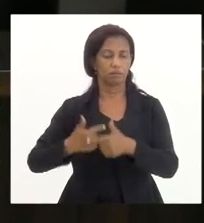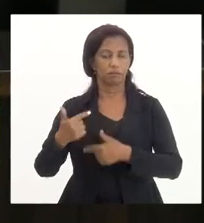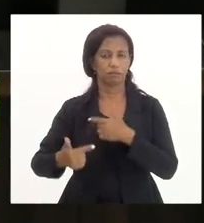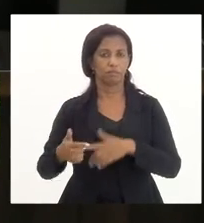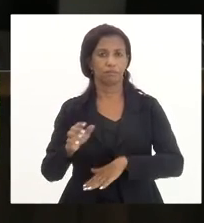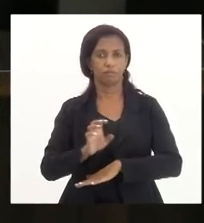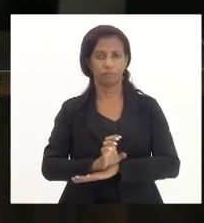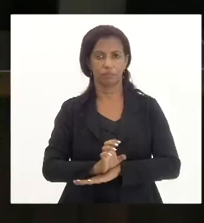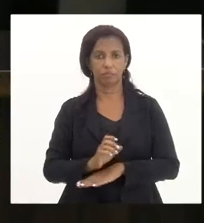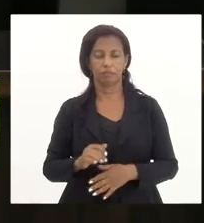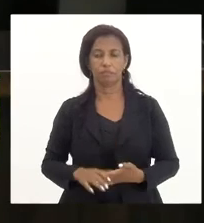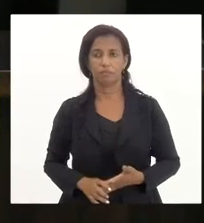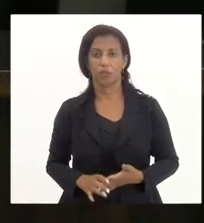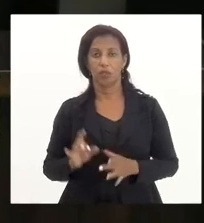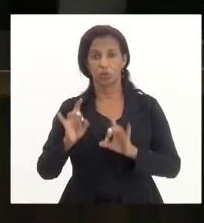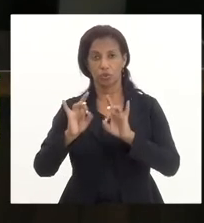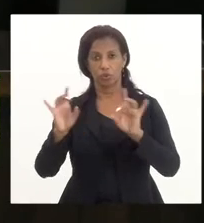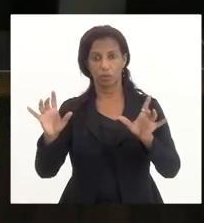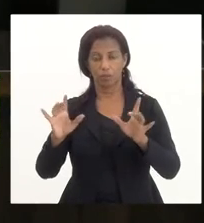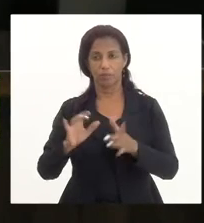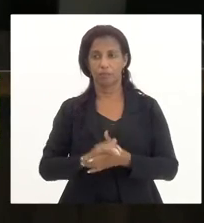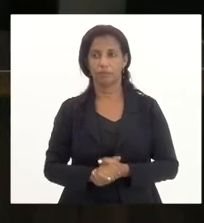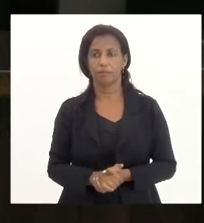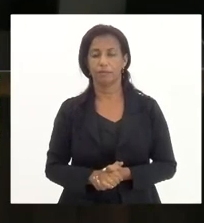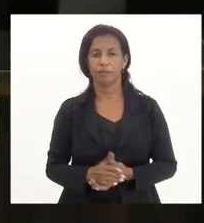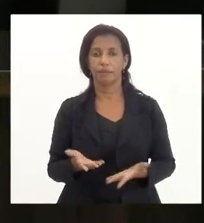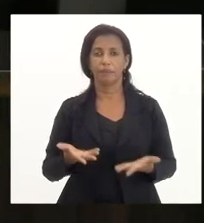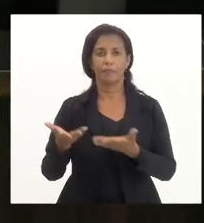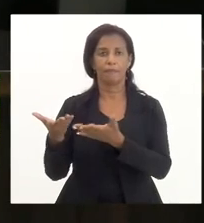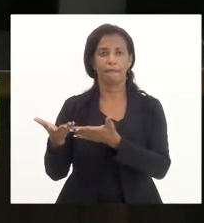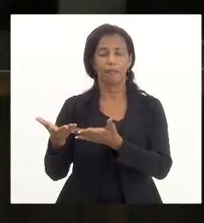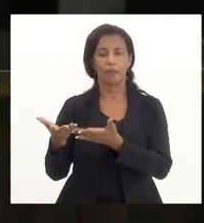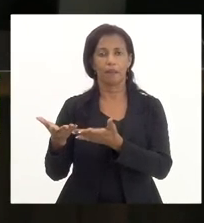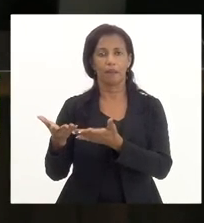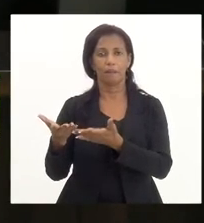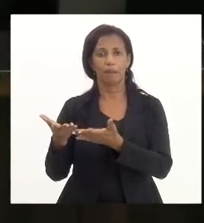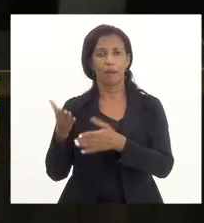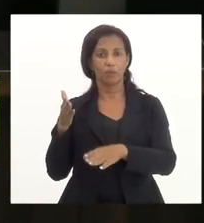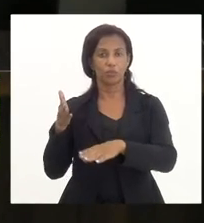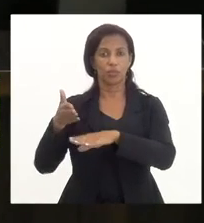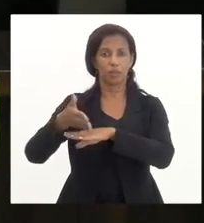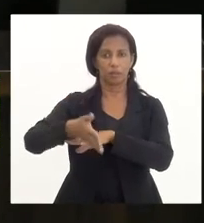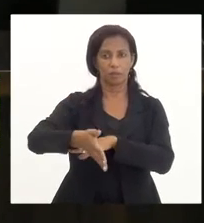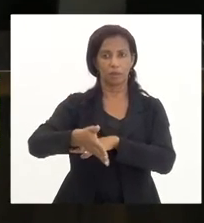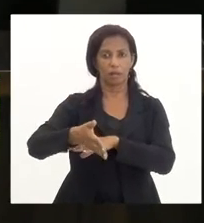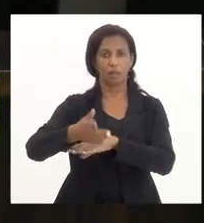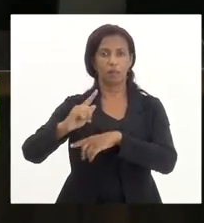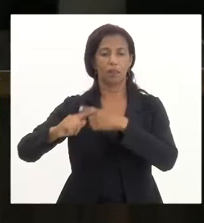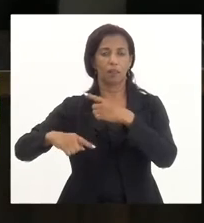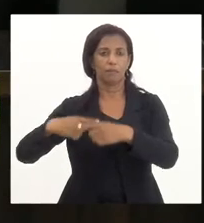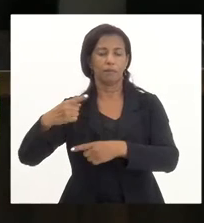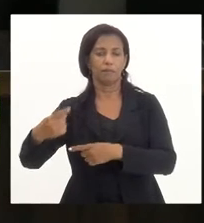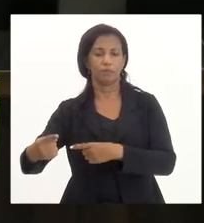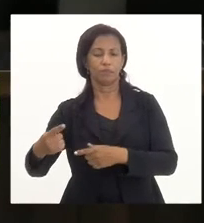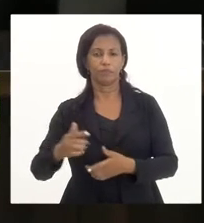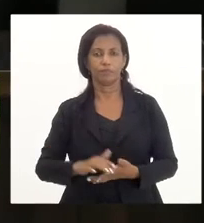estado e só eu somente para os que ingressarem após